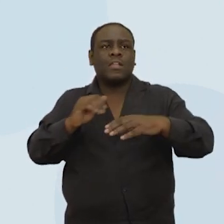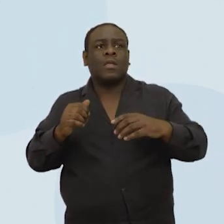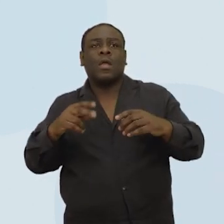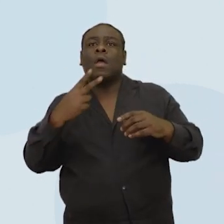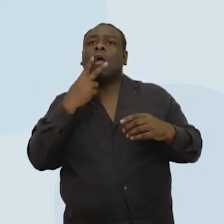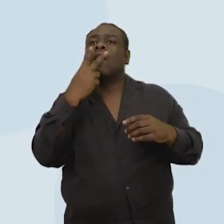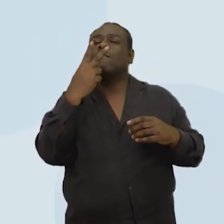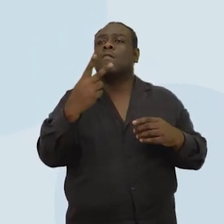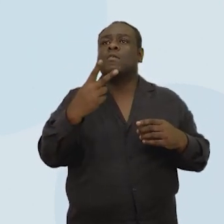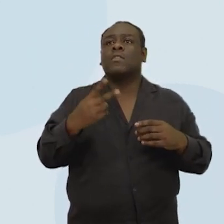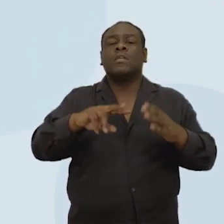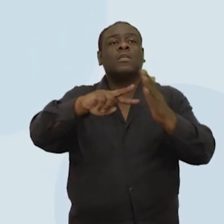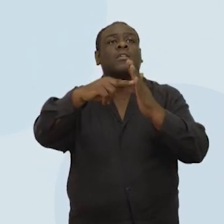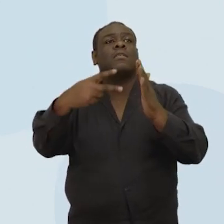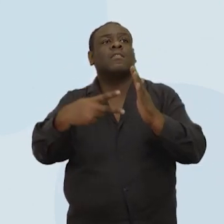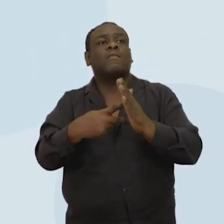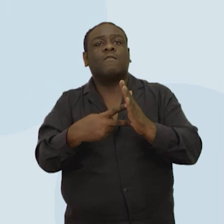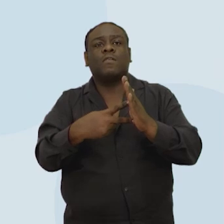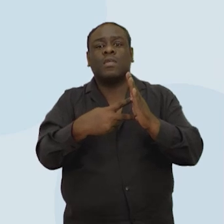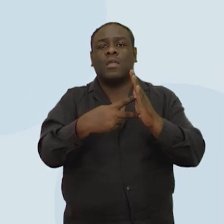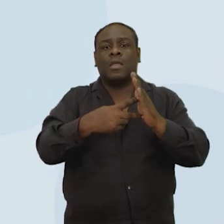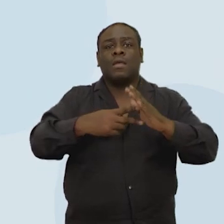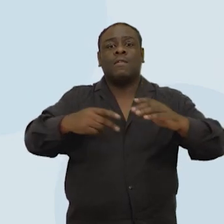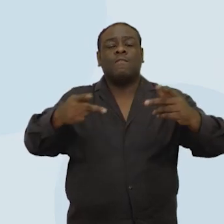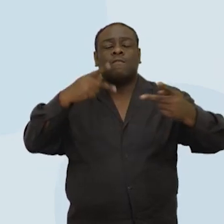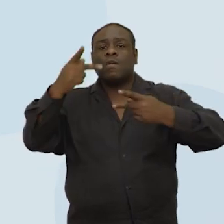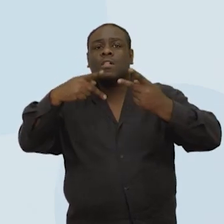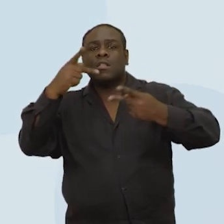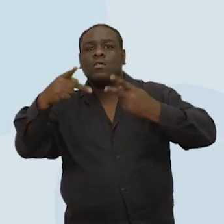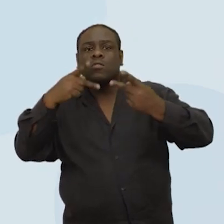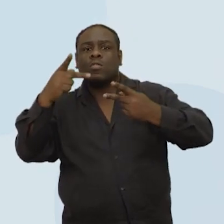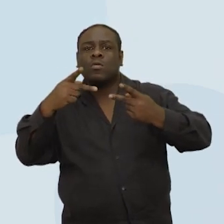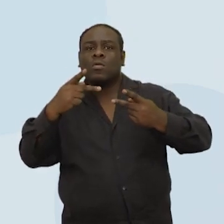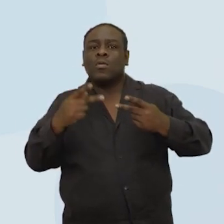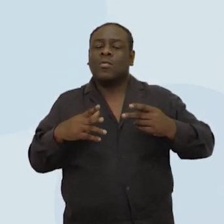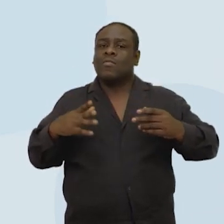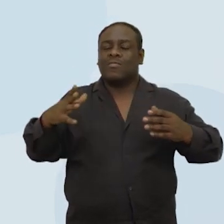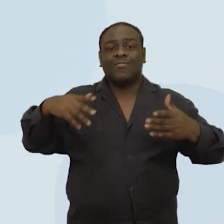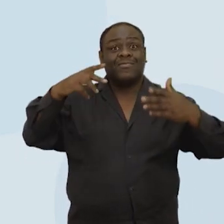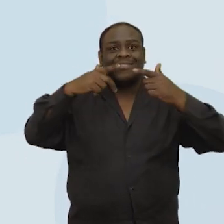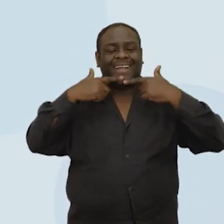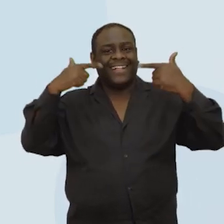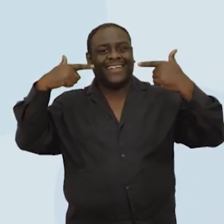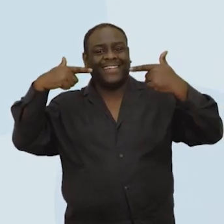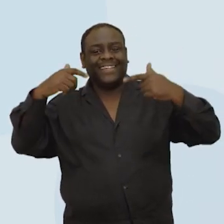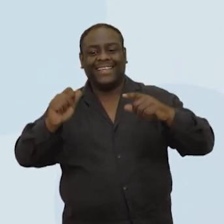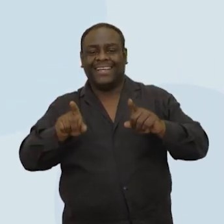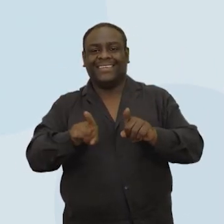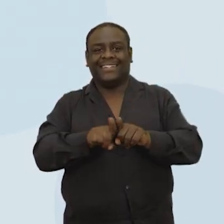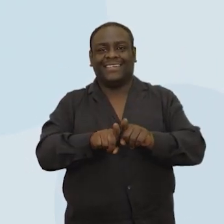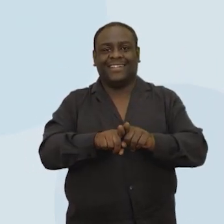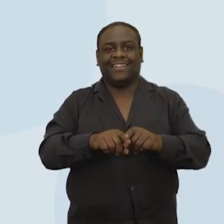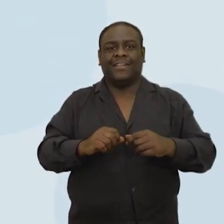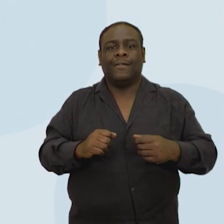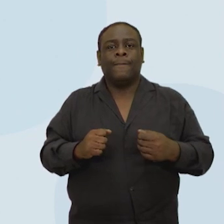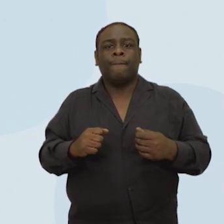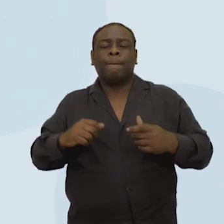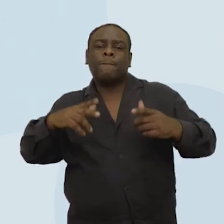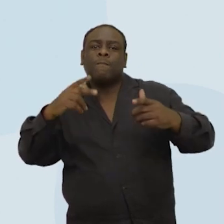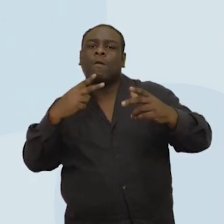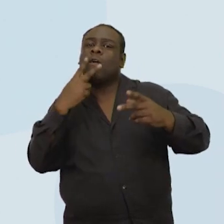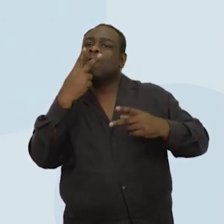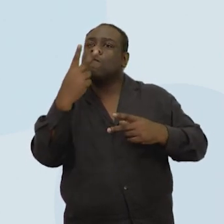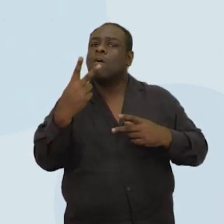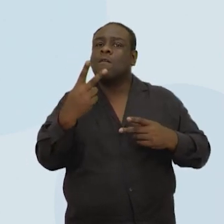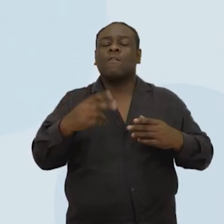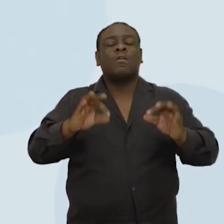aveludada, a gente coloca um pouco de cobertura sobre a voz, né? Pra ficar um pouquinho de grave no fundo, assim, entendeu? Então isso seria uma voz aveludada,